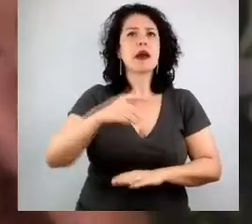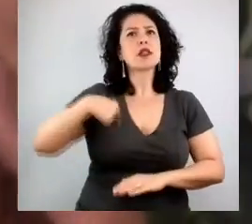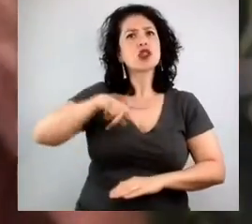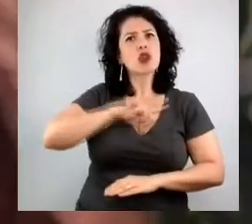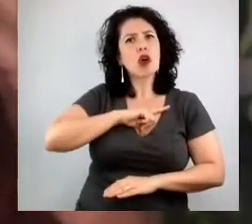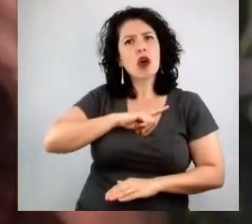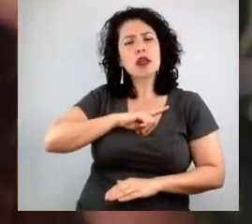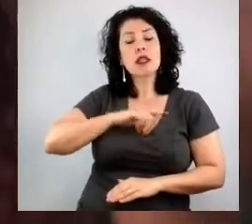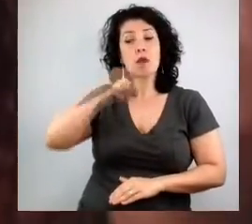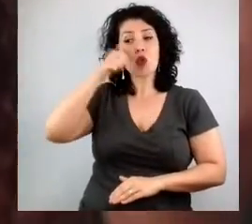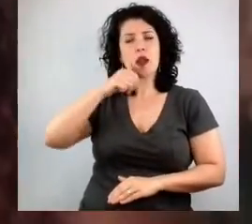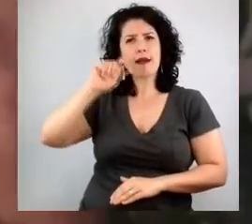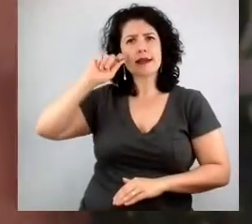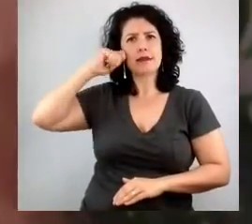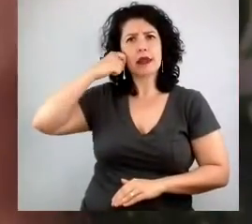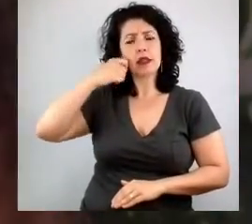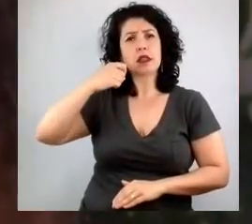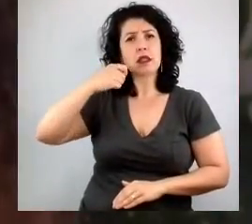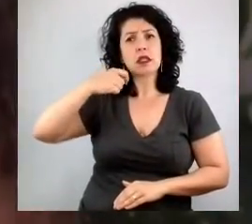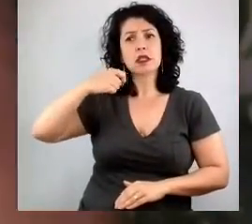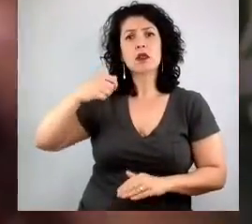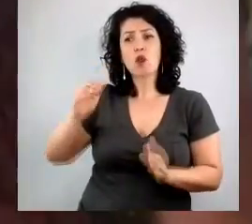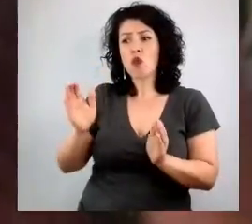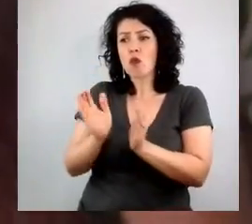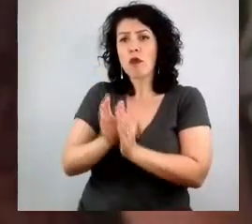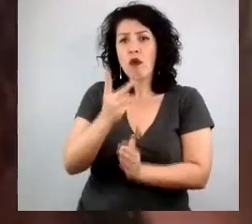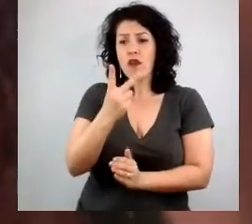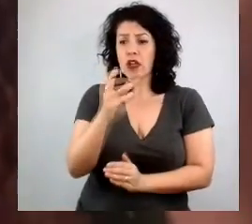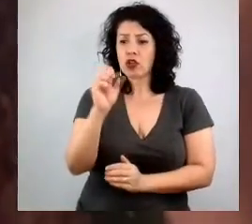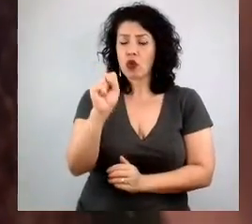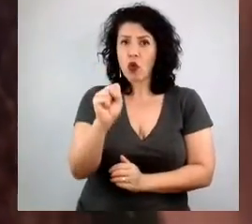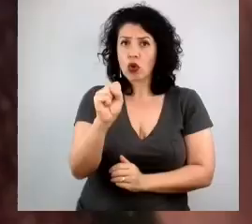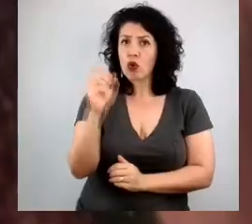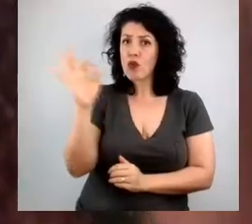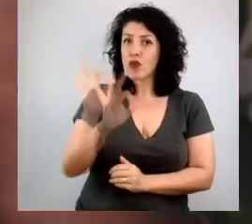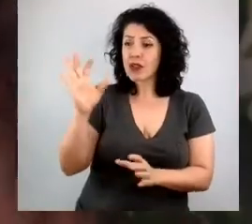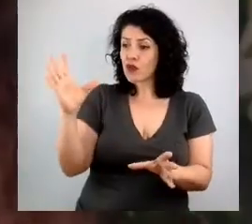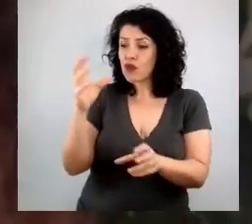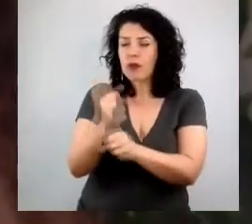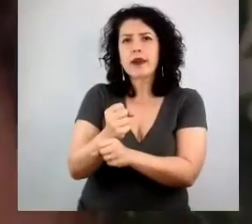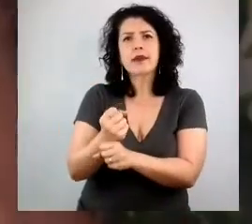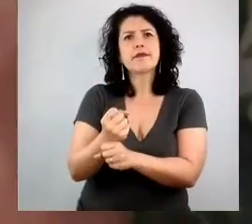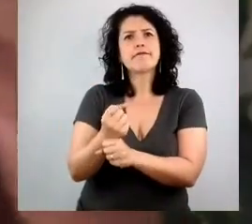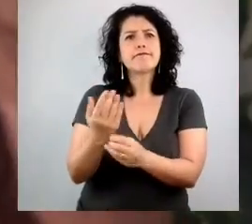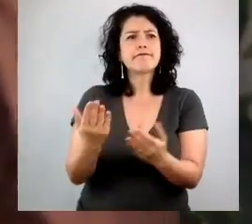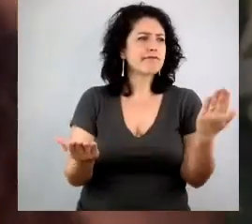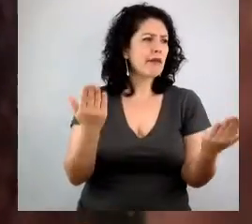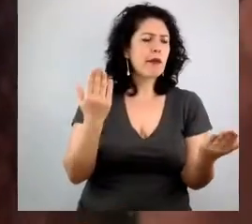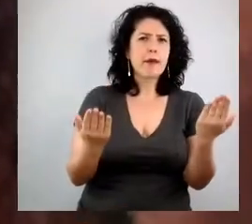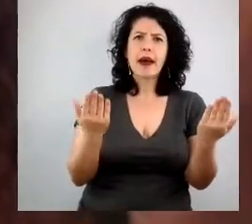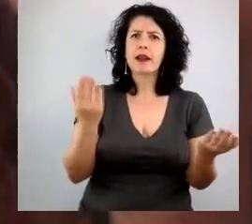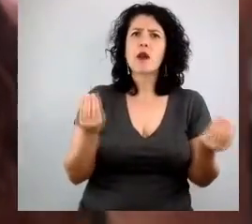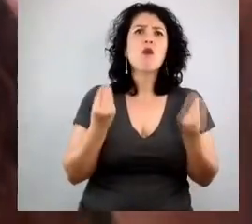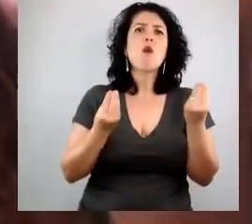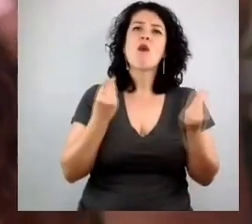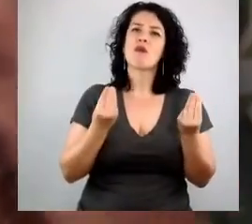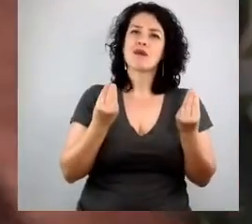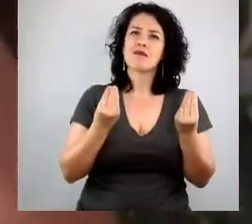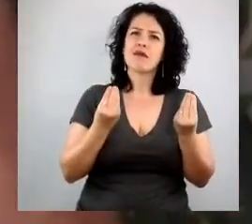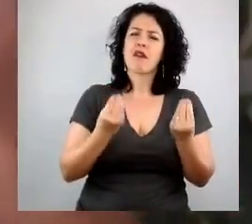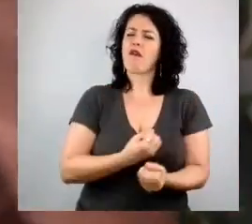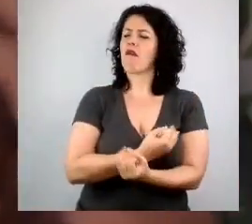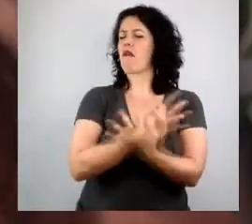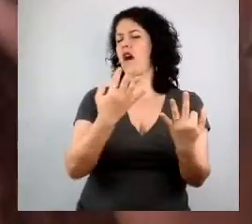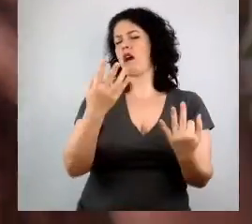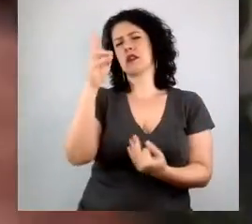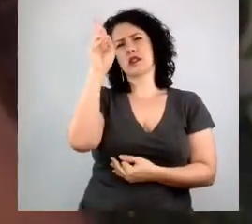somos 28%. Olha a discrepância. Olha quantas e quantas histórias